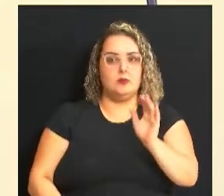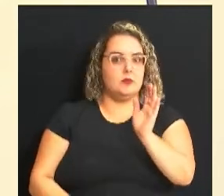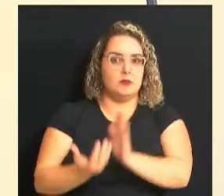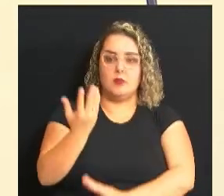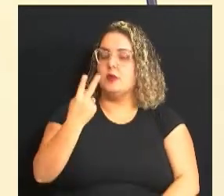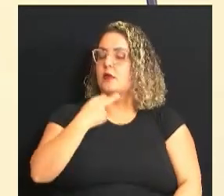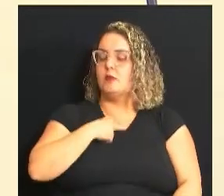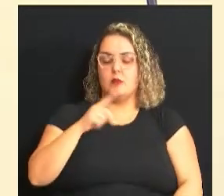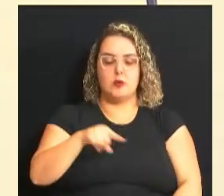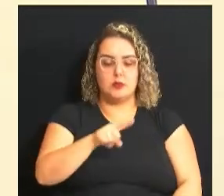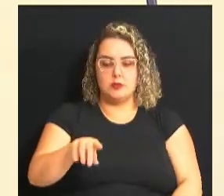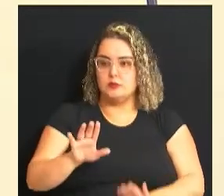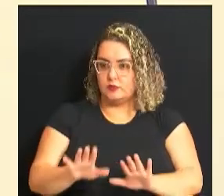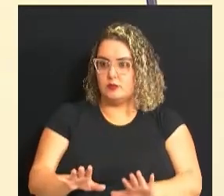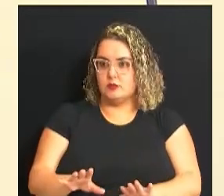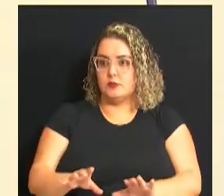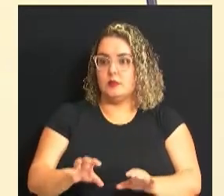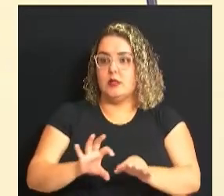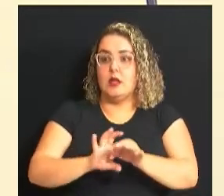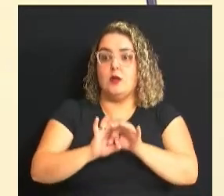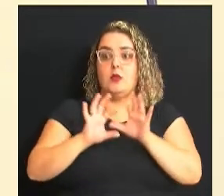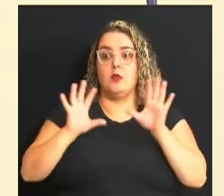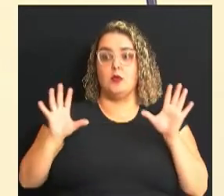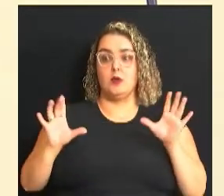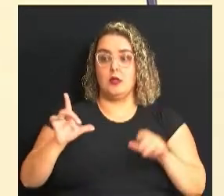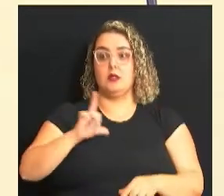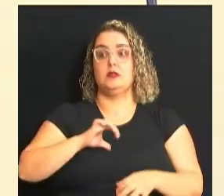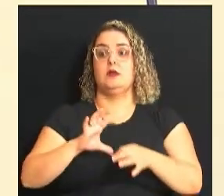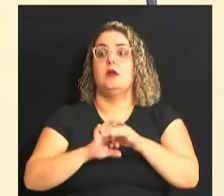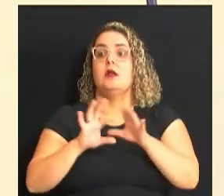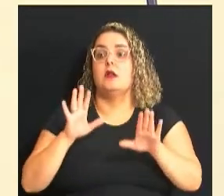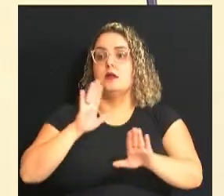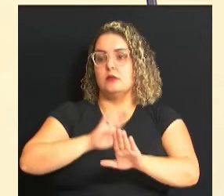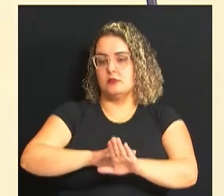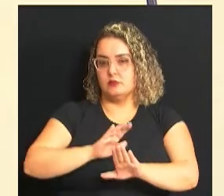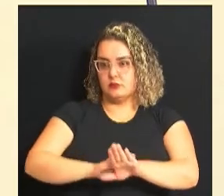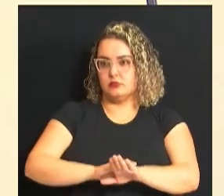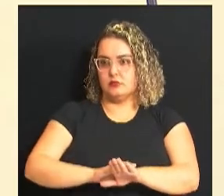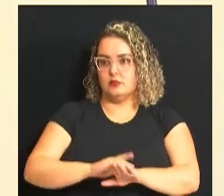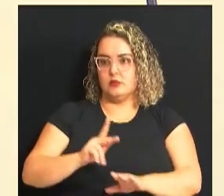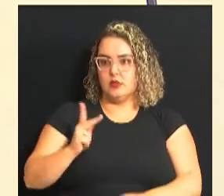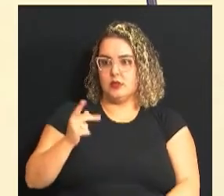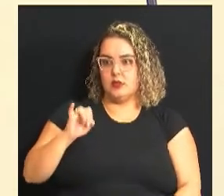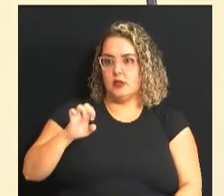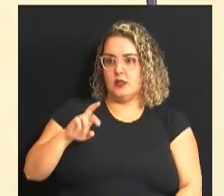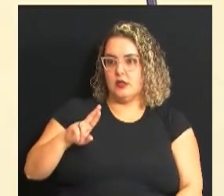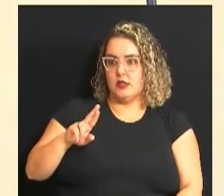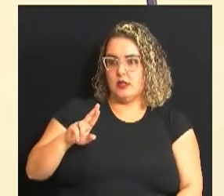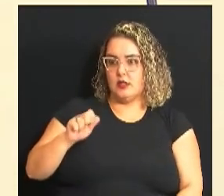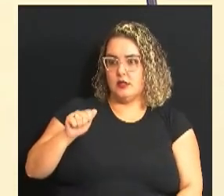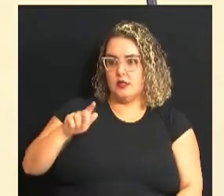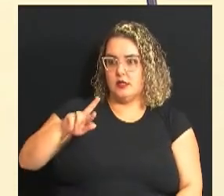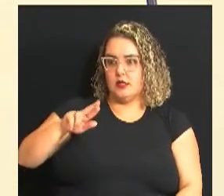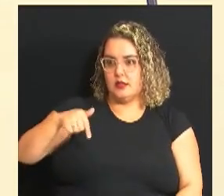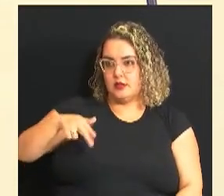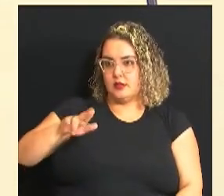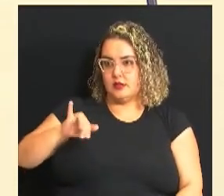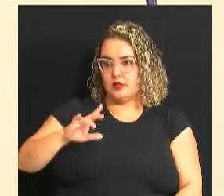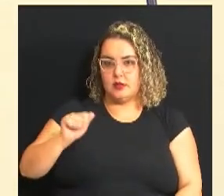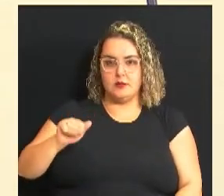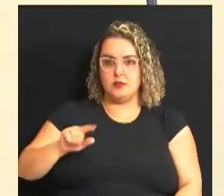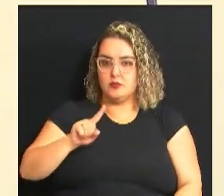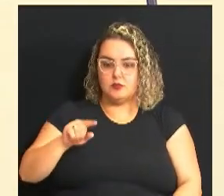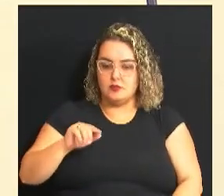extinto. Ele é autônomo, ele tem a liberdade de atuação hierarquicamente, ele não é subordinado a nós, e não jurisdicional, porque a